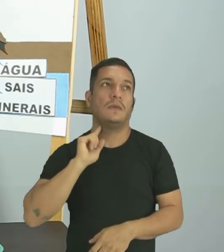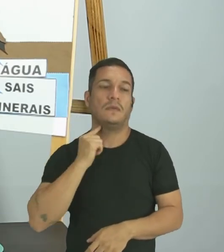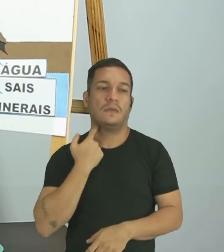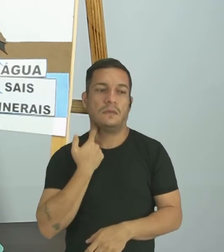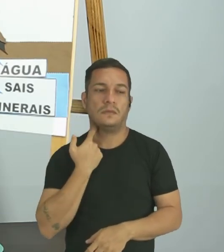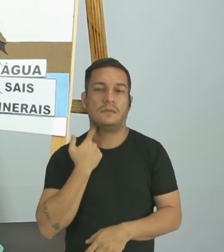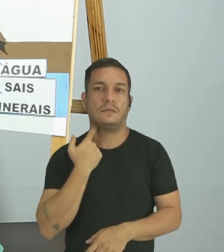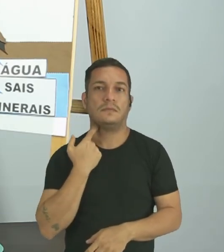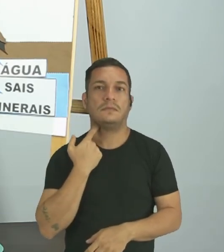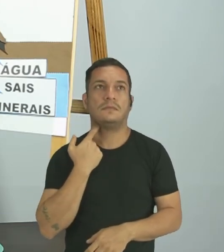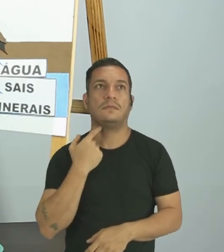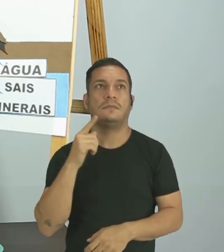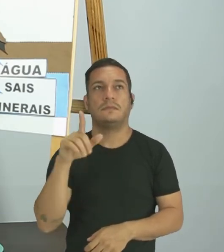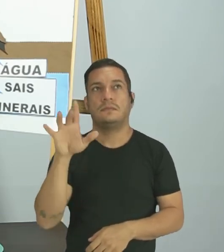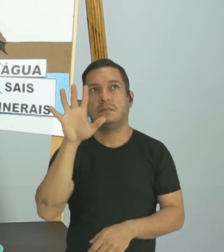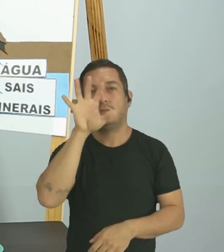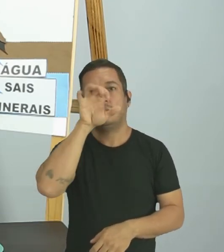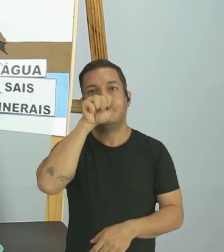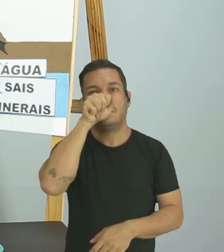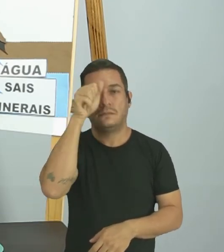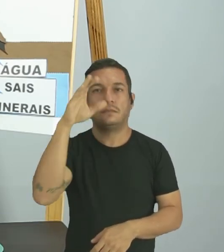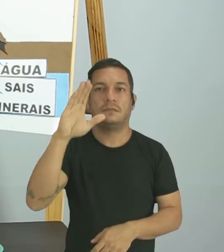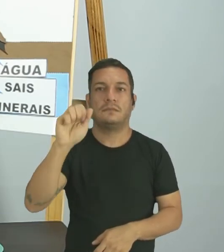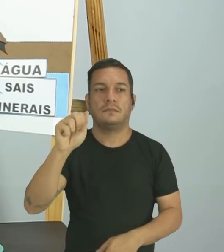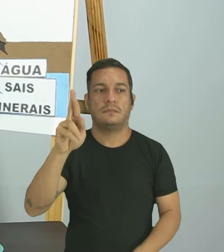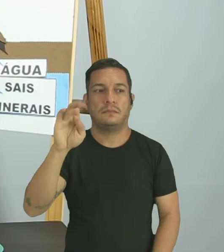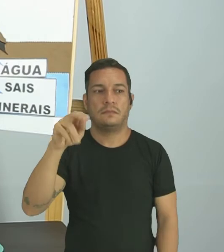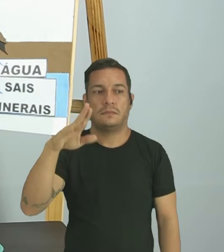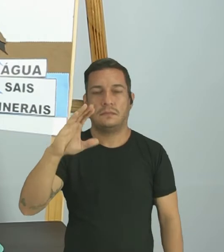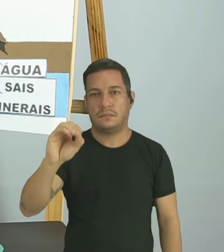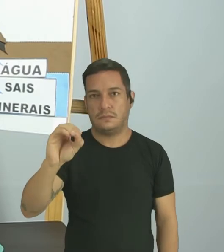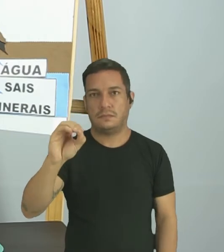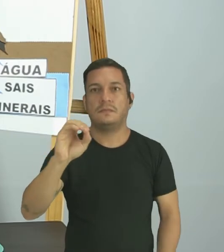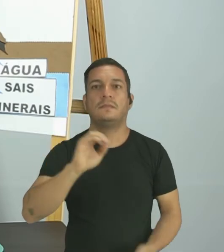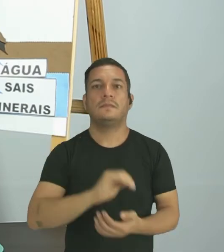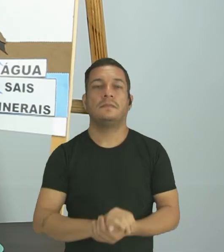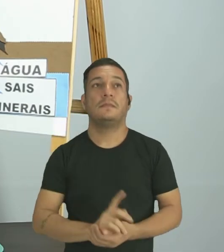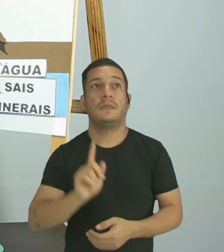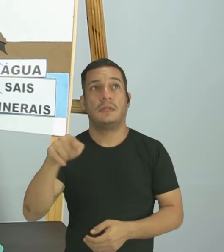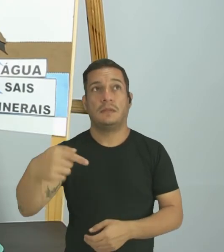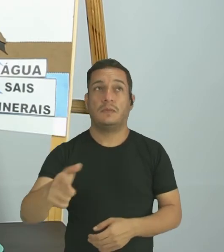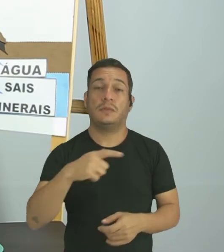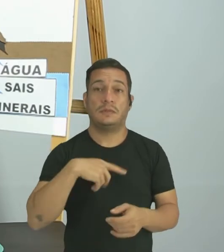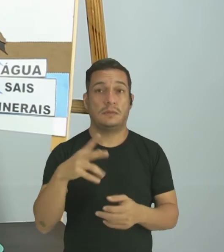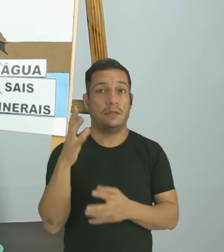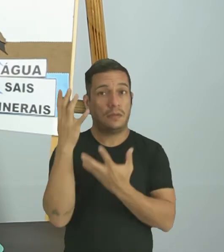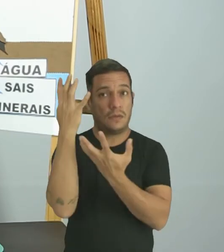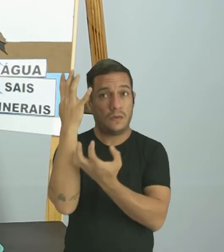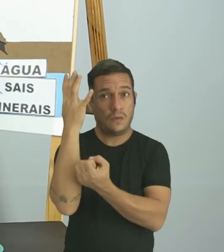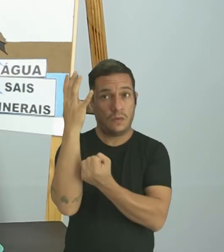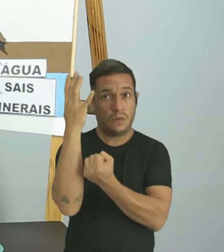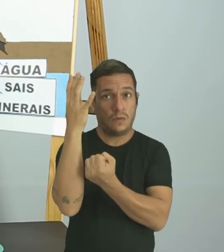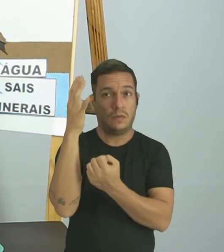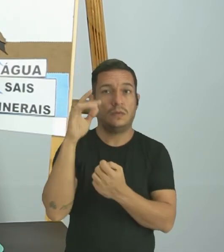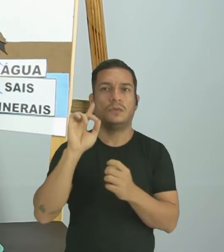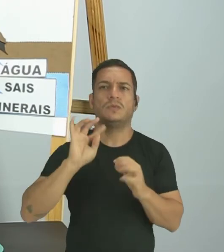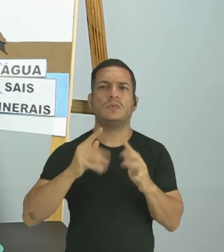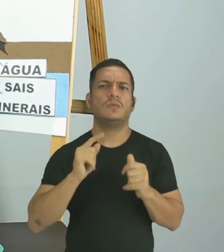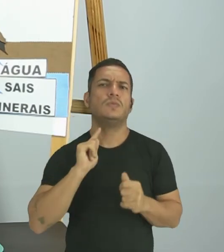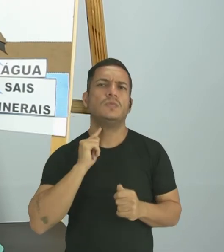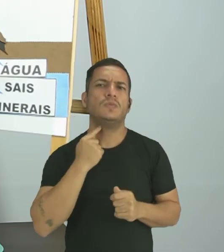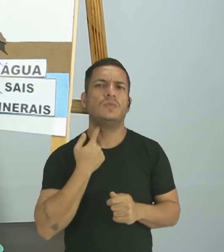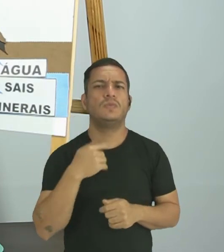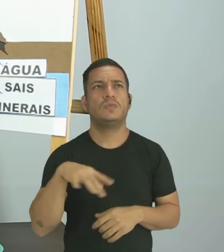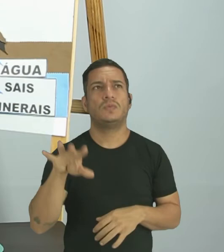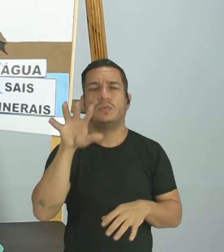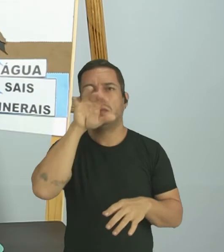quê? O gás carbônico. Depois que ela absorve toda essa sujeira, esse